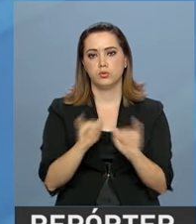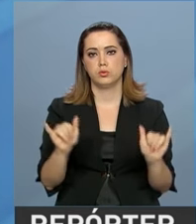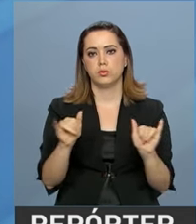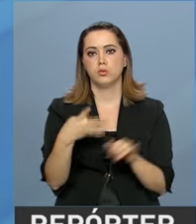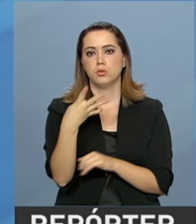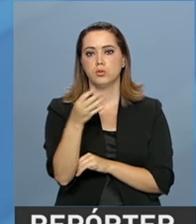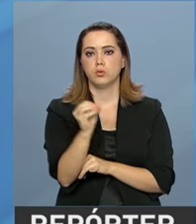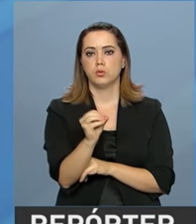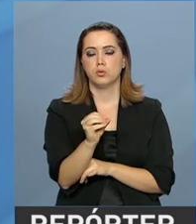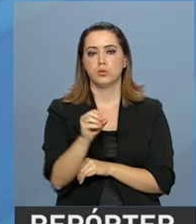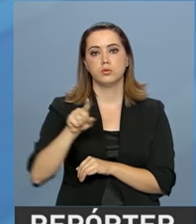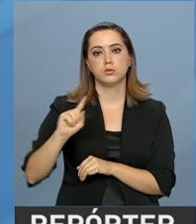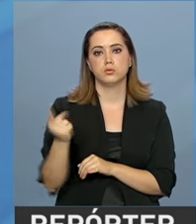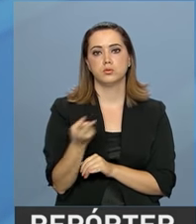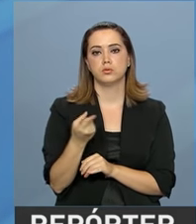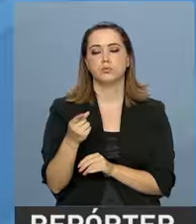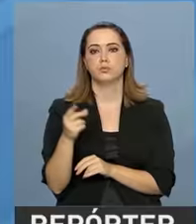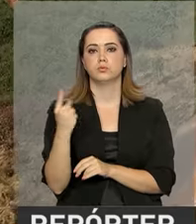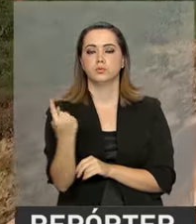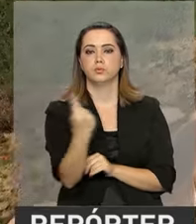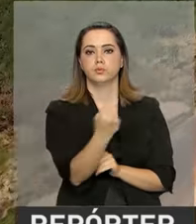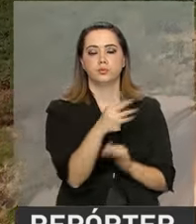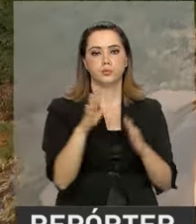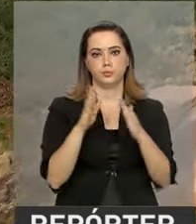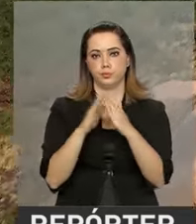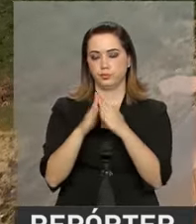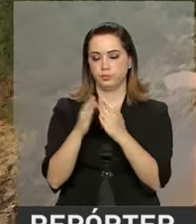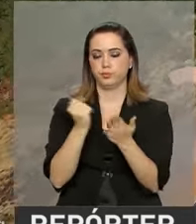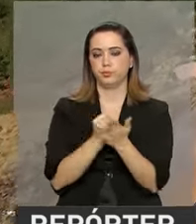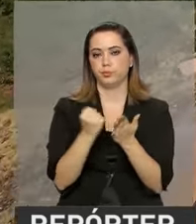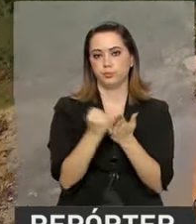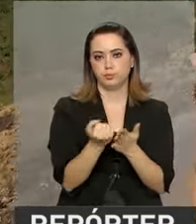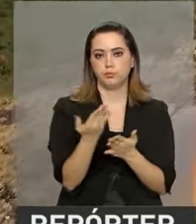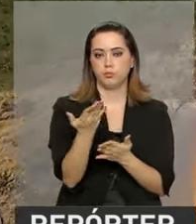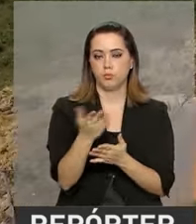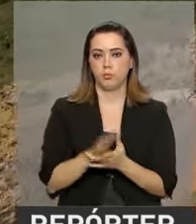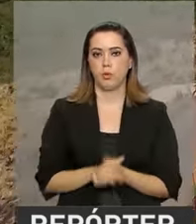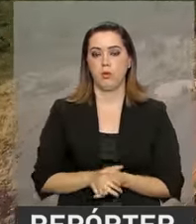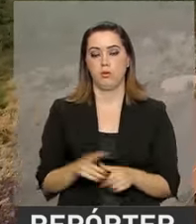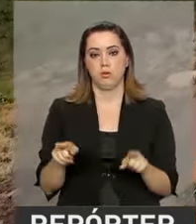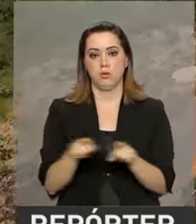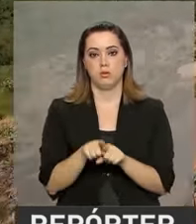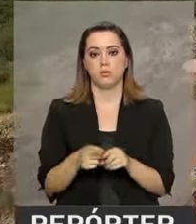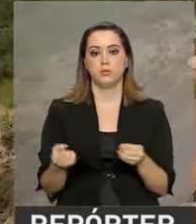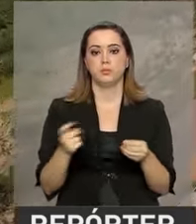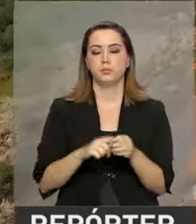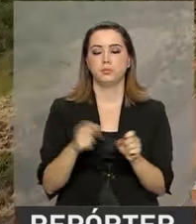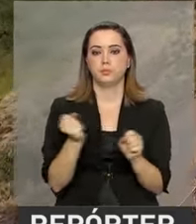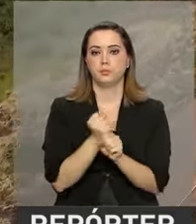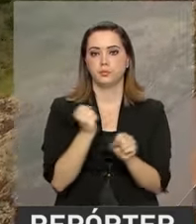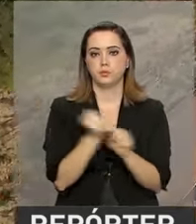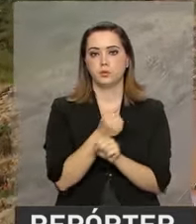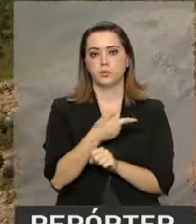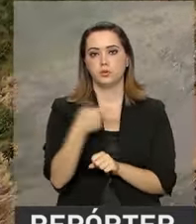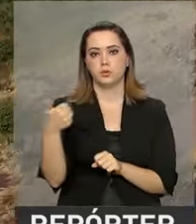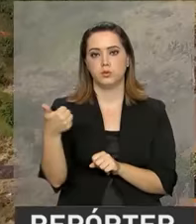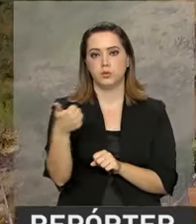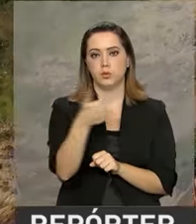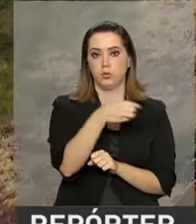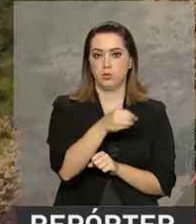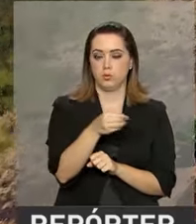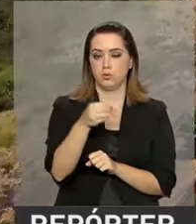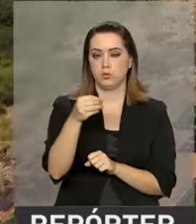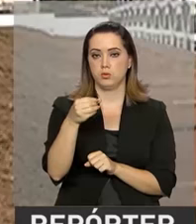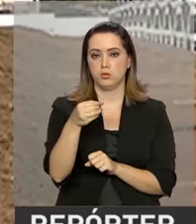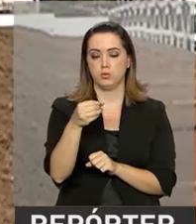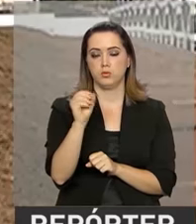40.000 unidades contratadas também vão ser retomadas a construção de mais 10.609 unidades do Minha